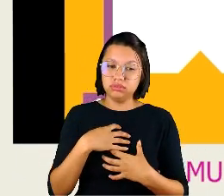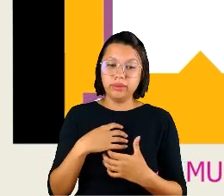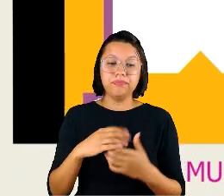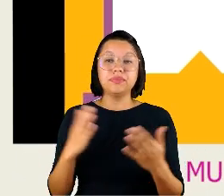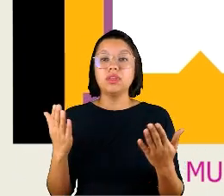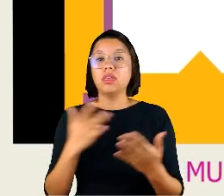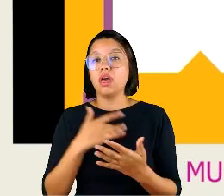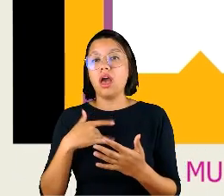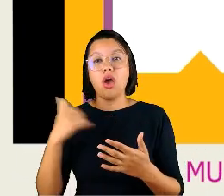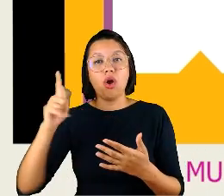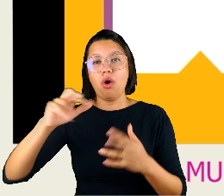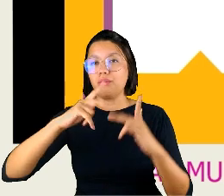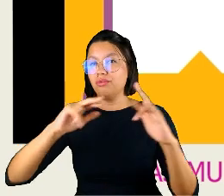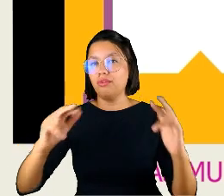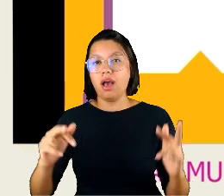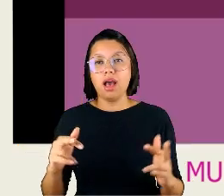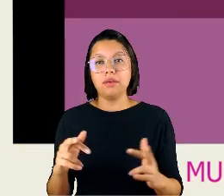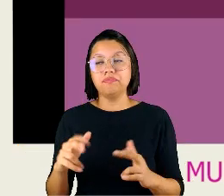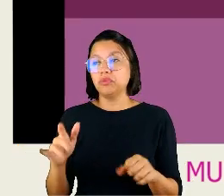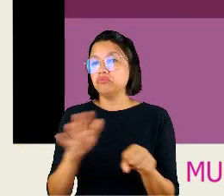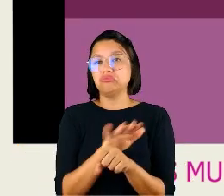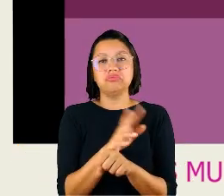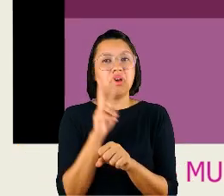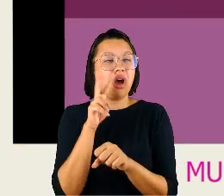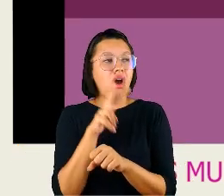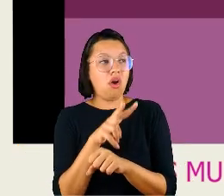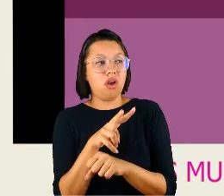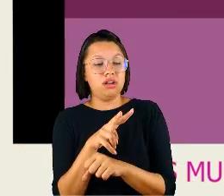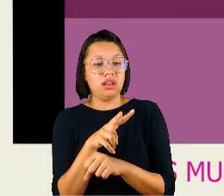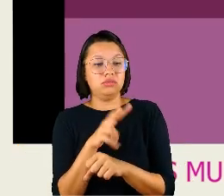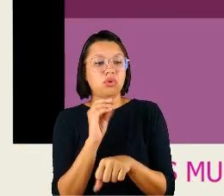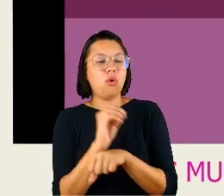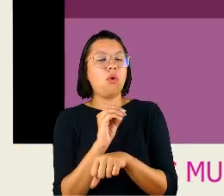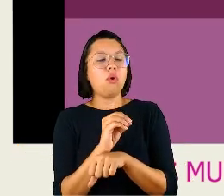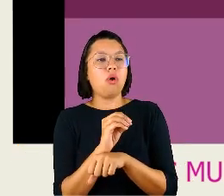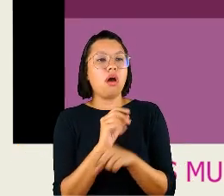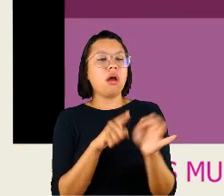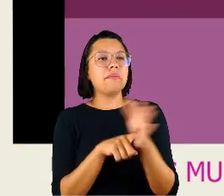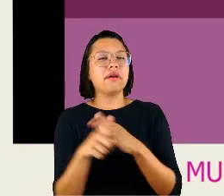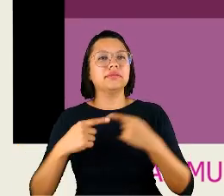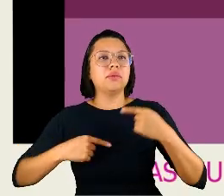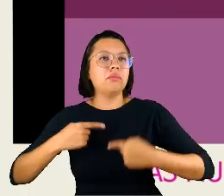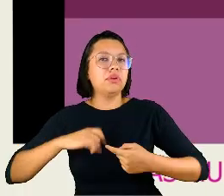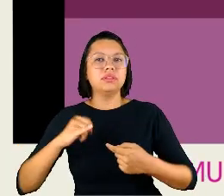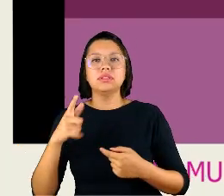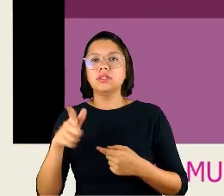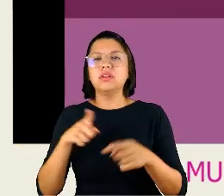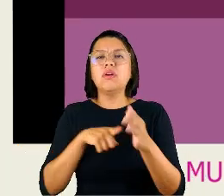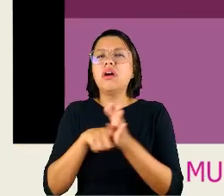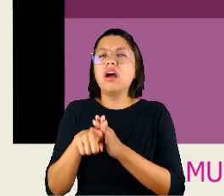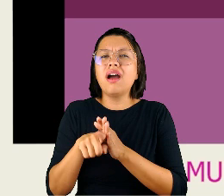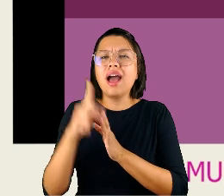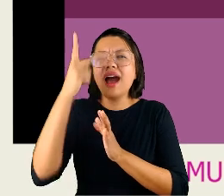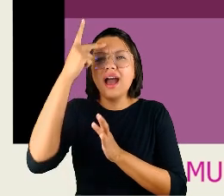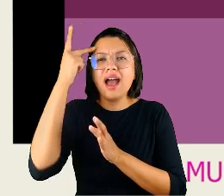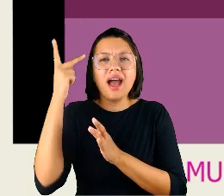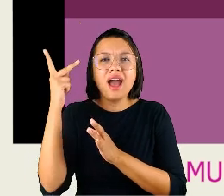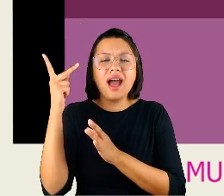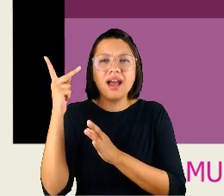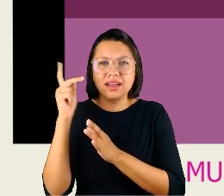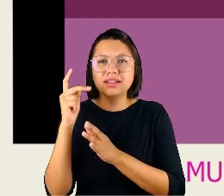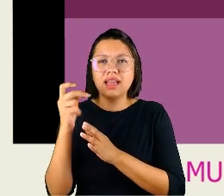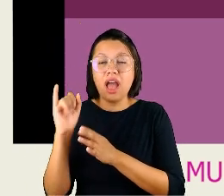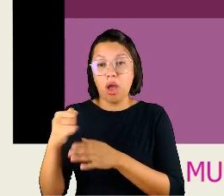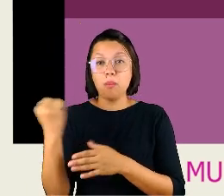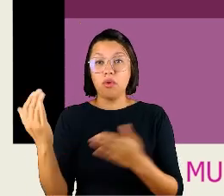Então, seguindo, não basta olhar, né, colocar o cuidado como questão política, se não houver um questionamento de quem se beneficia